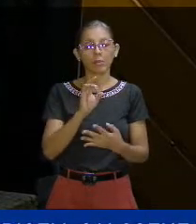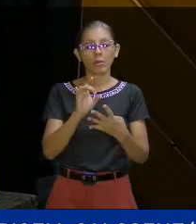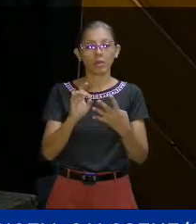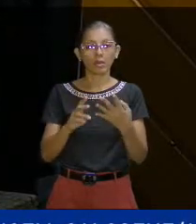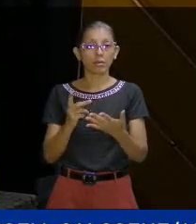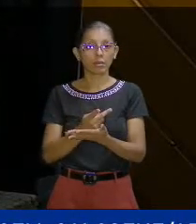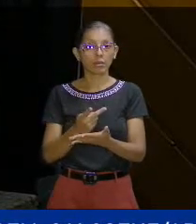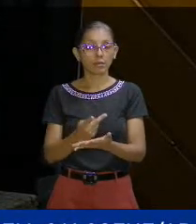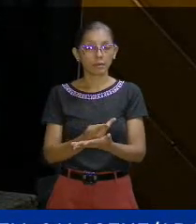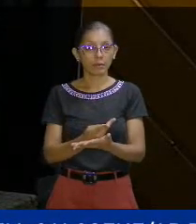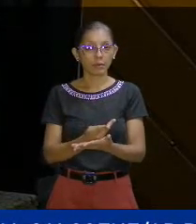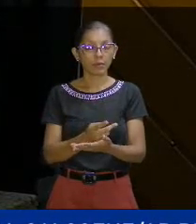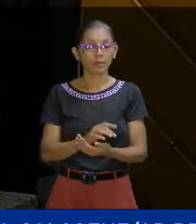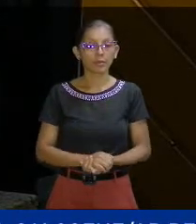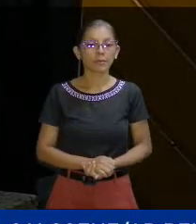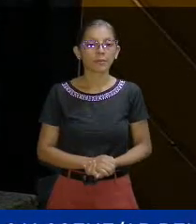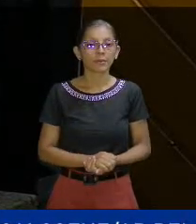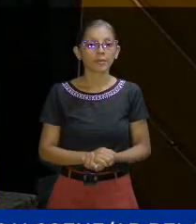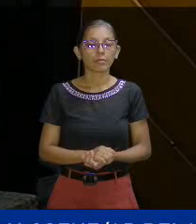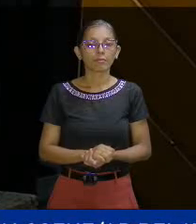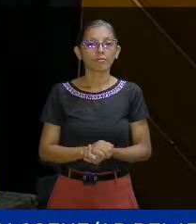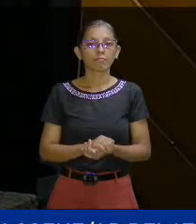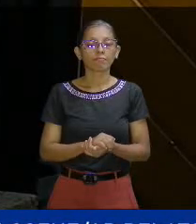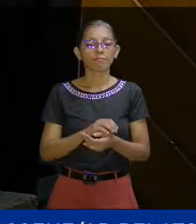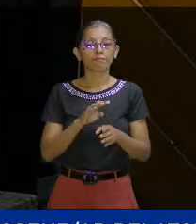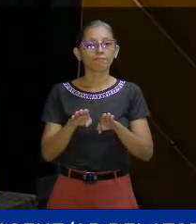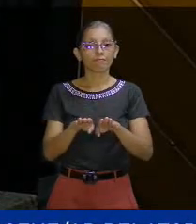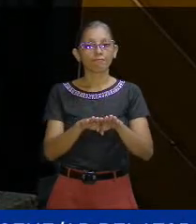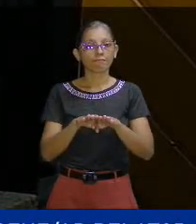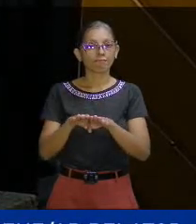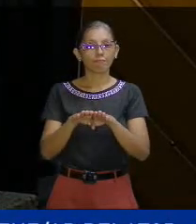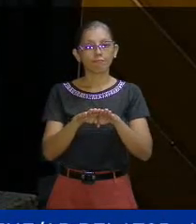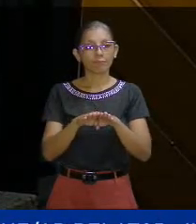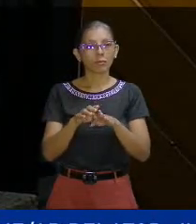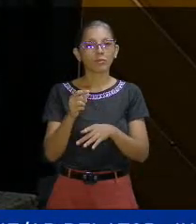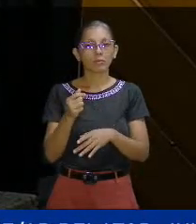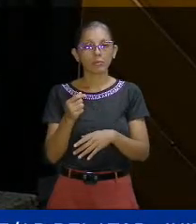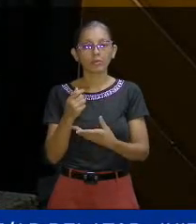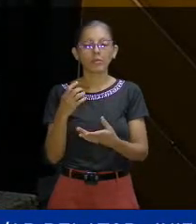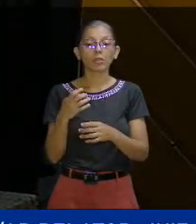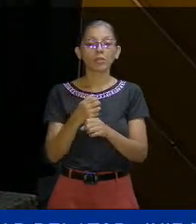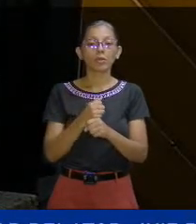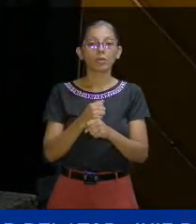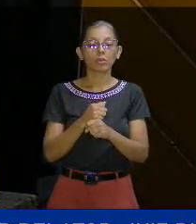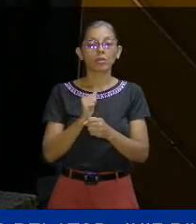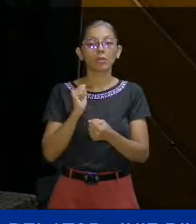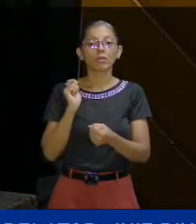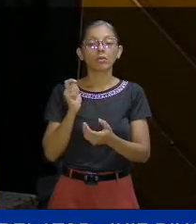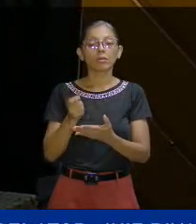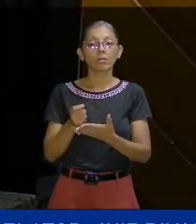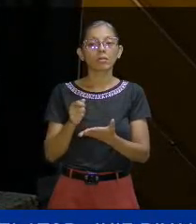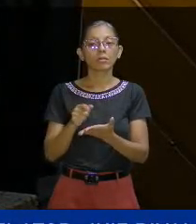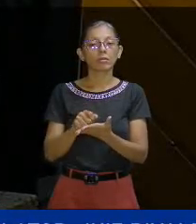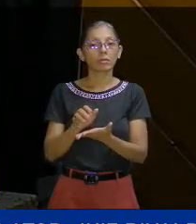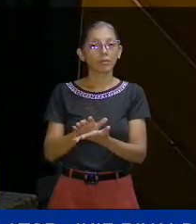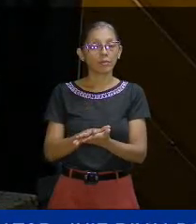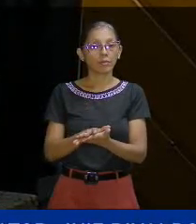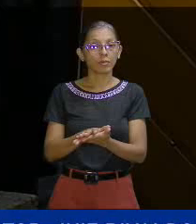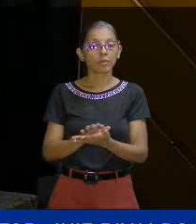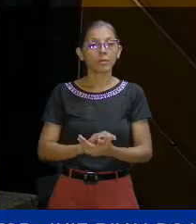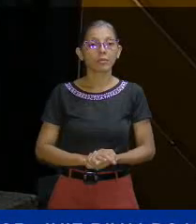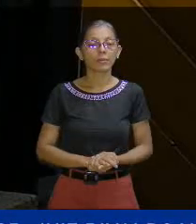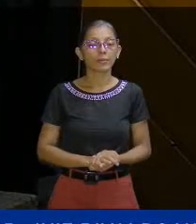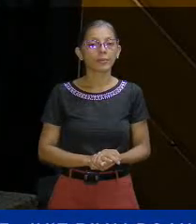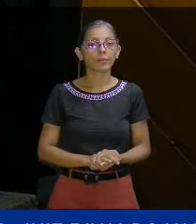senhor presidente, para alinhar o valor ao limite legal e à razoabilidade, arredondo esse cálculo para refletir